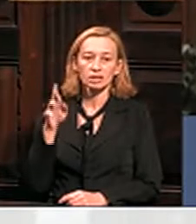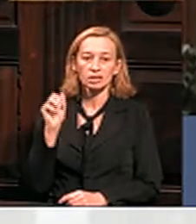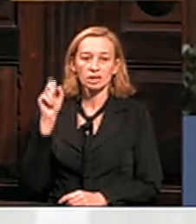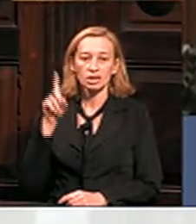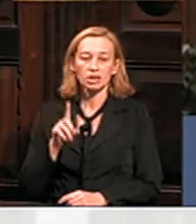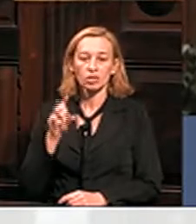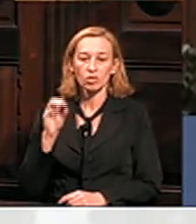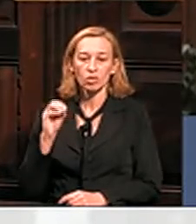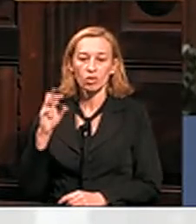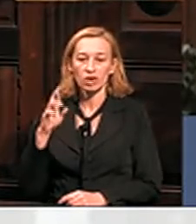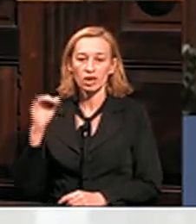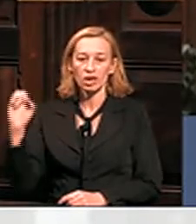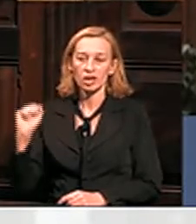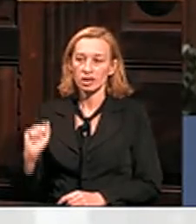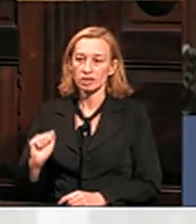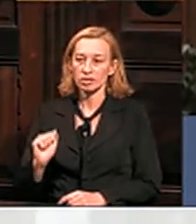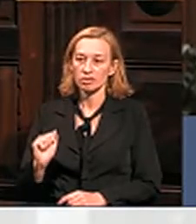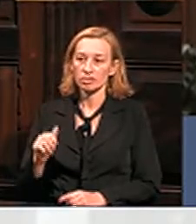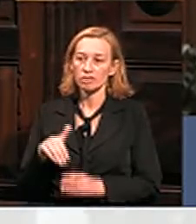votar.